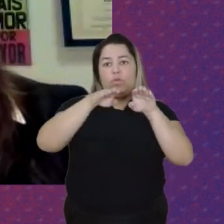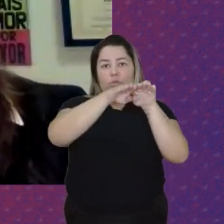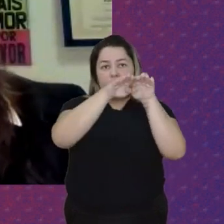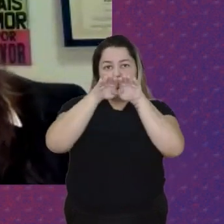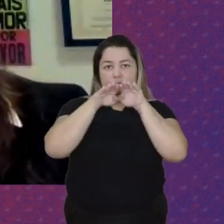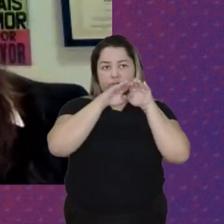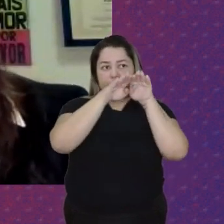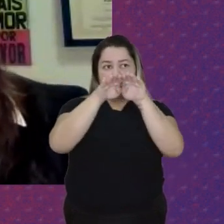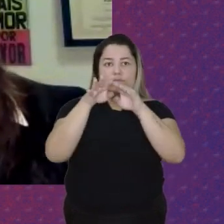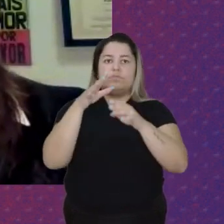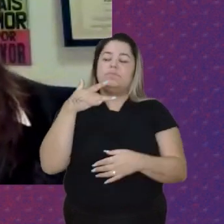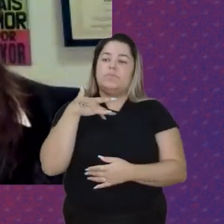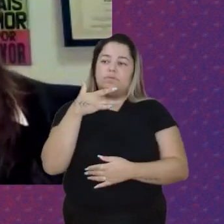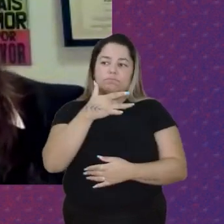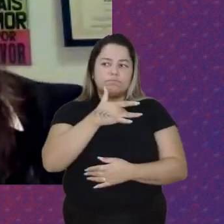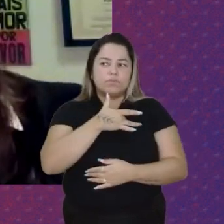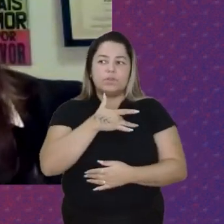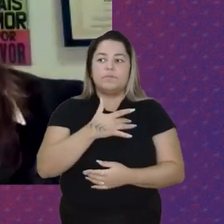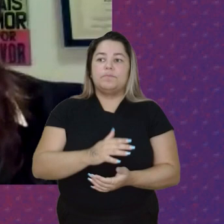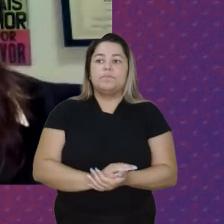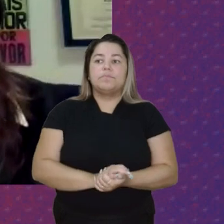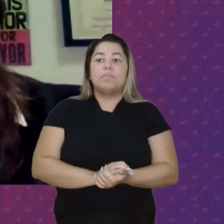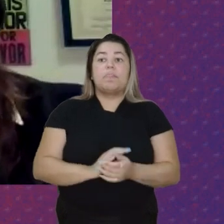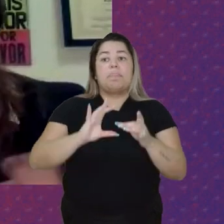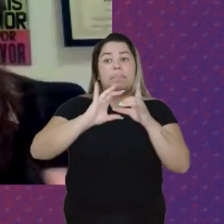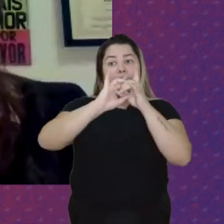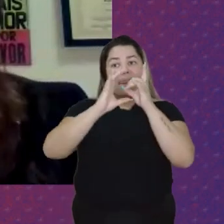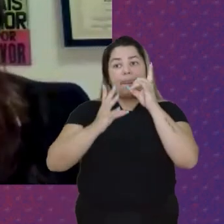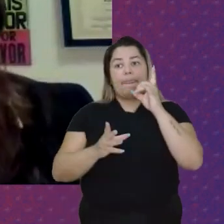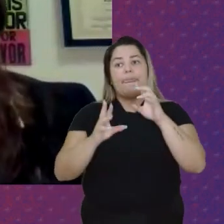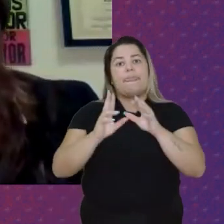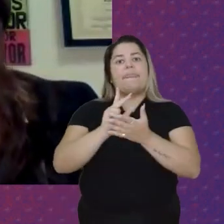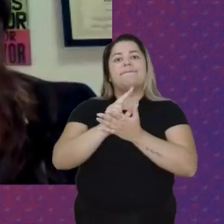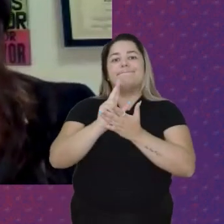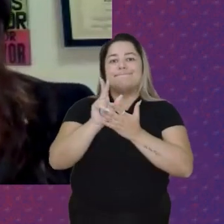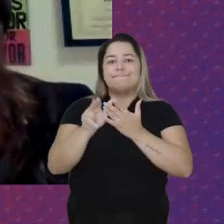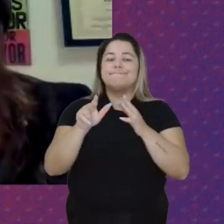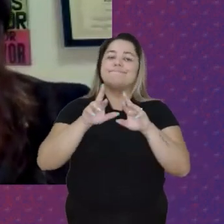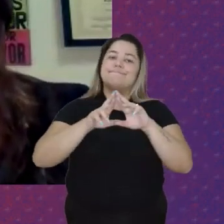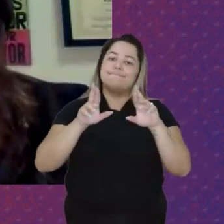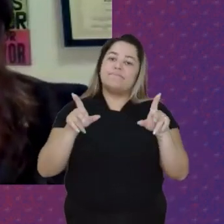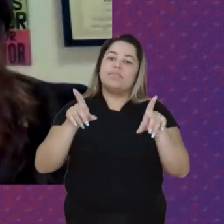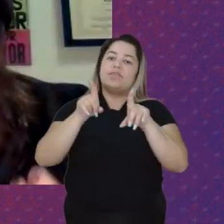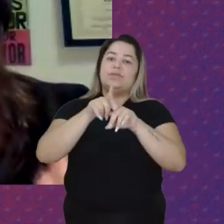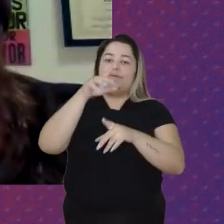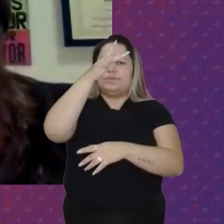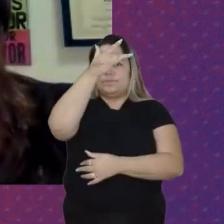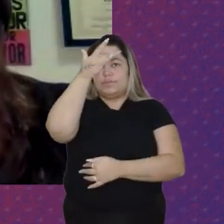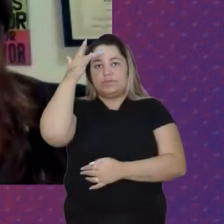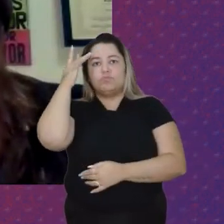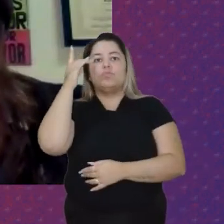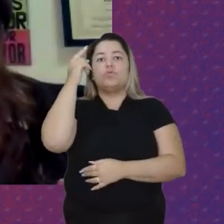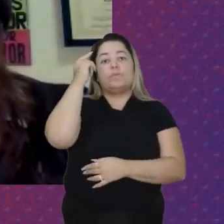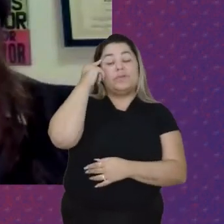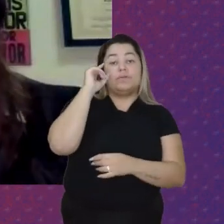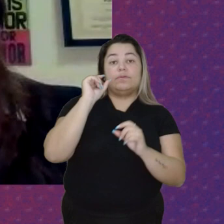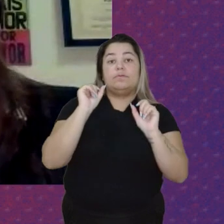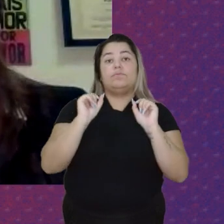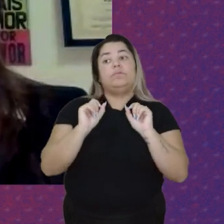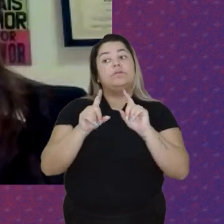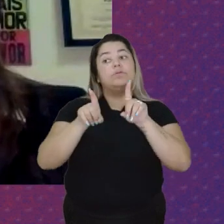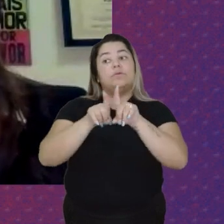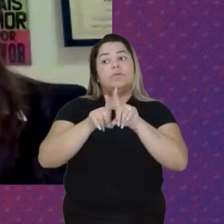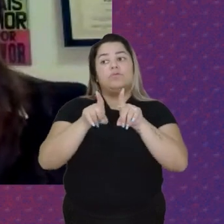mais saudável, né? Uma democracia em que essa diversidade de pessoas e de pensamentos e de